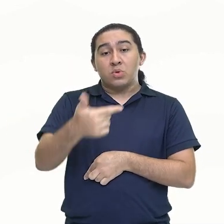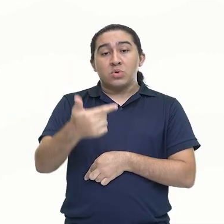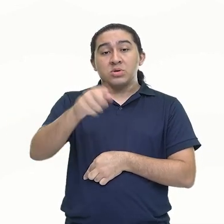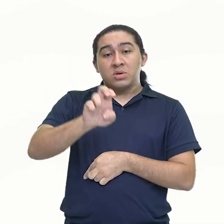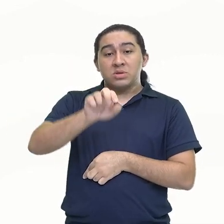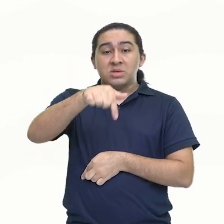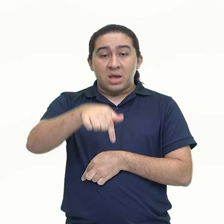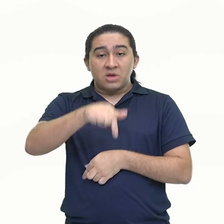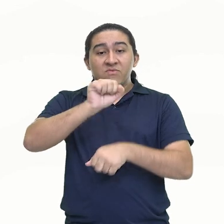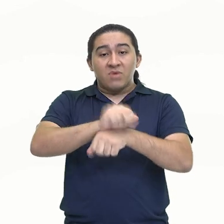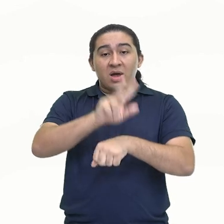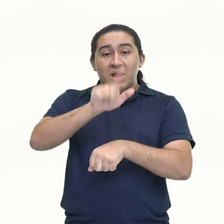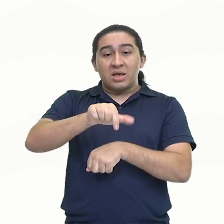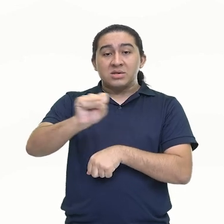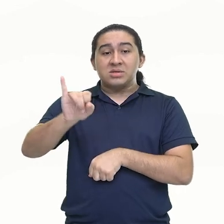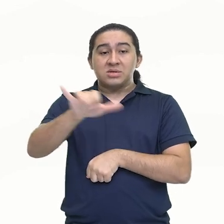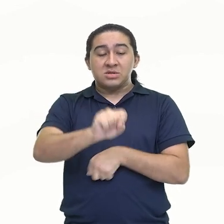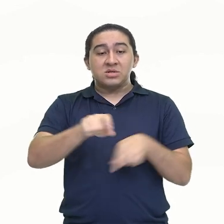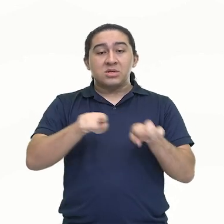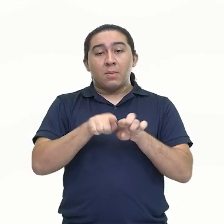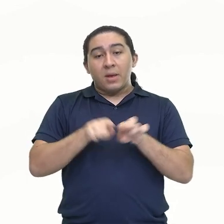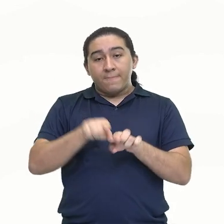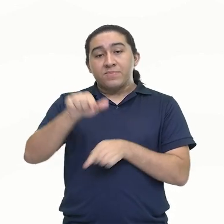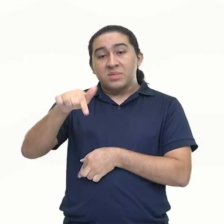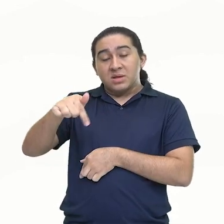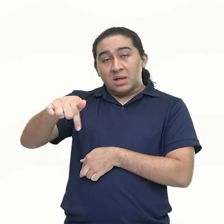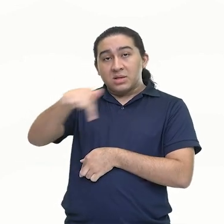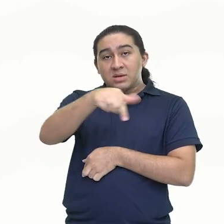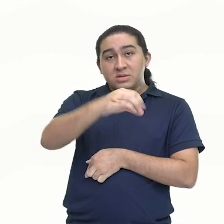né? 770 capital e